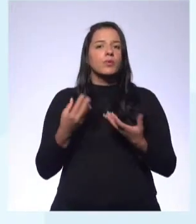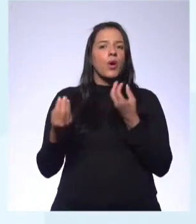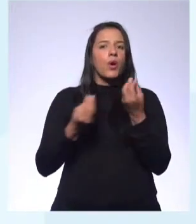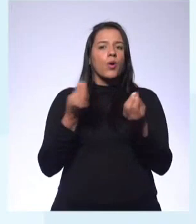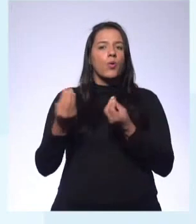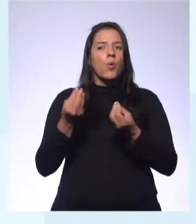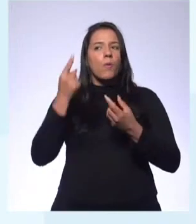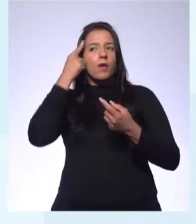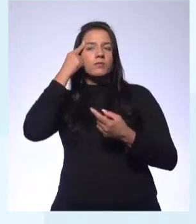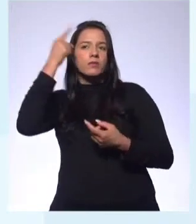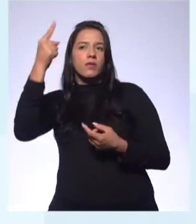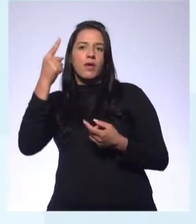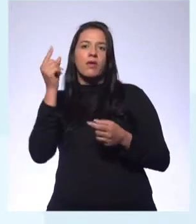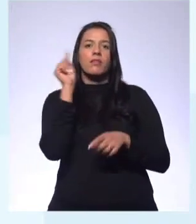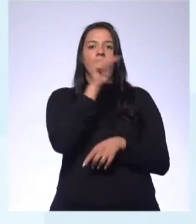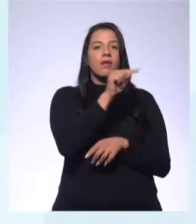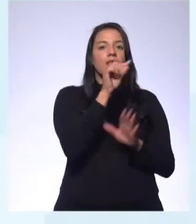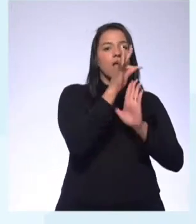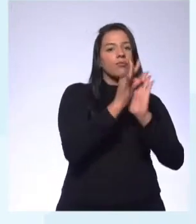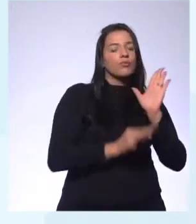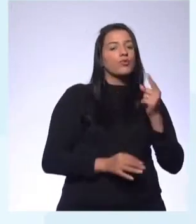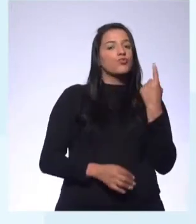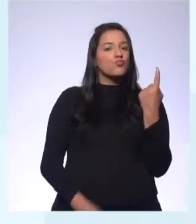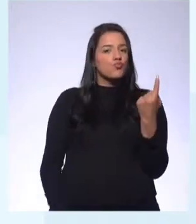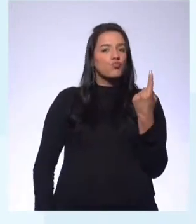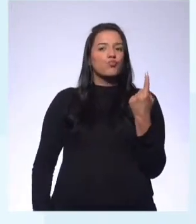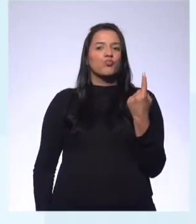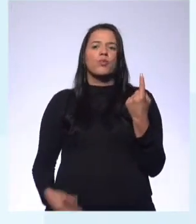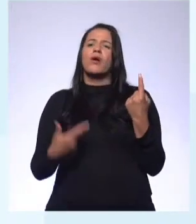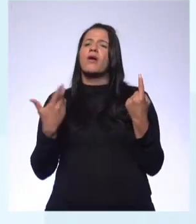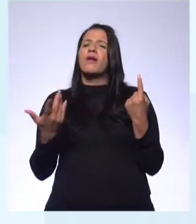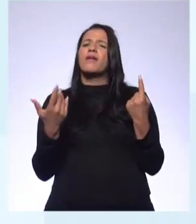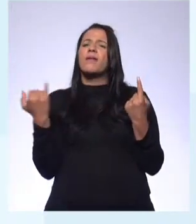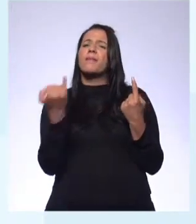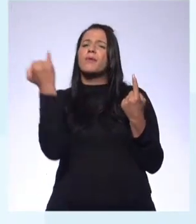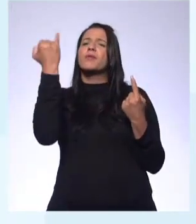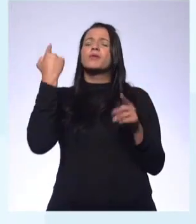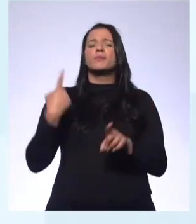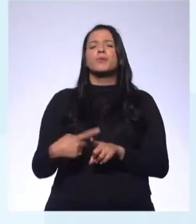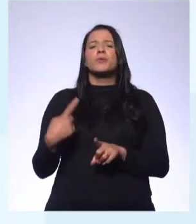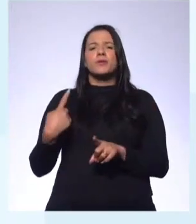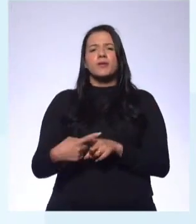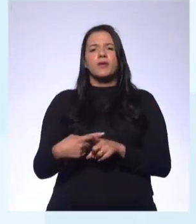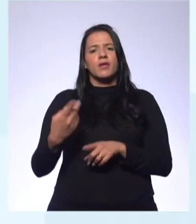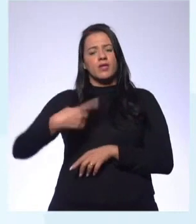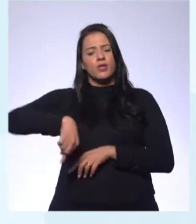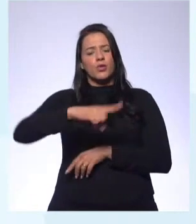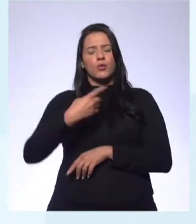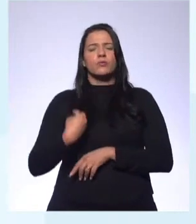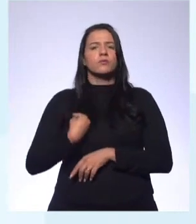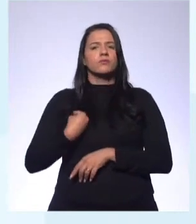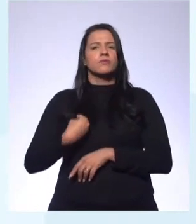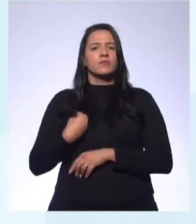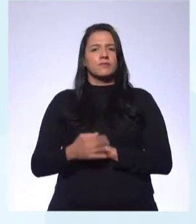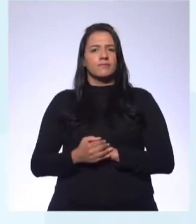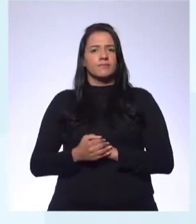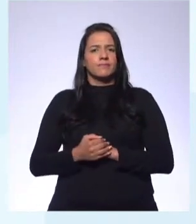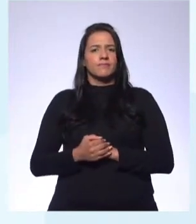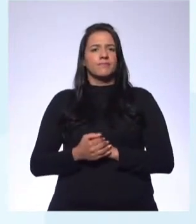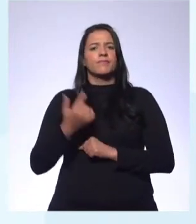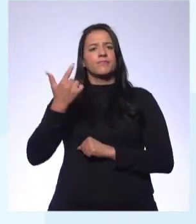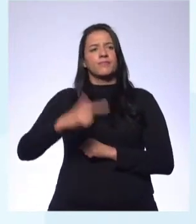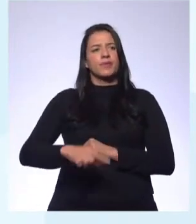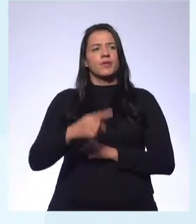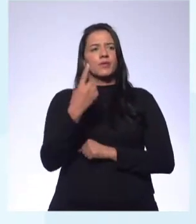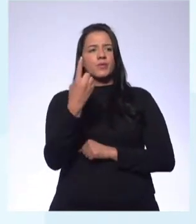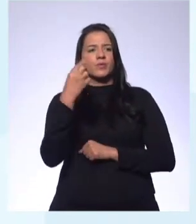mesma ideia aparece no texto 1 e qual é a relevância dessa ideia em nossas vidas. Dá 1